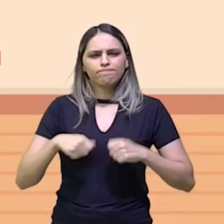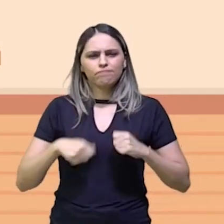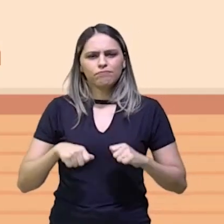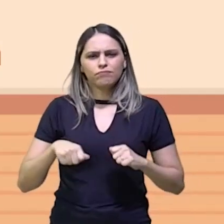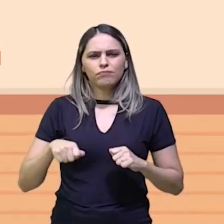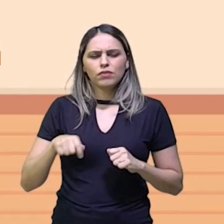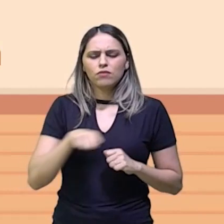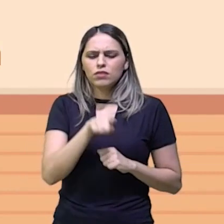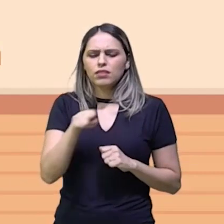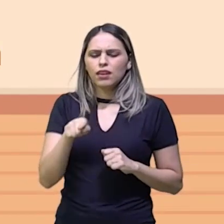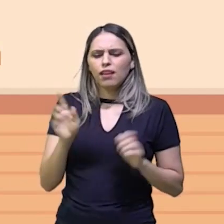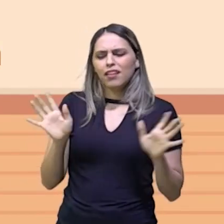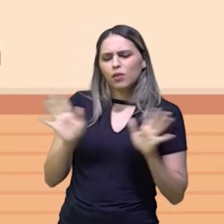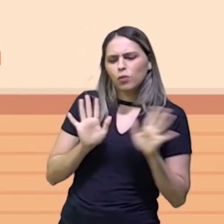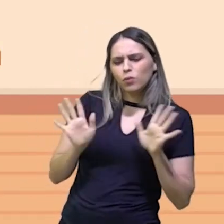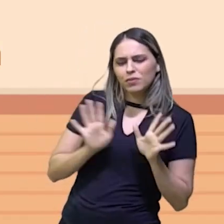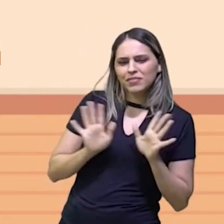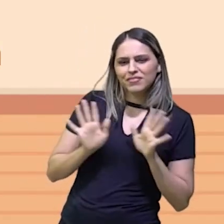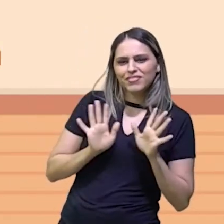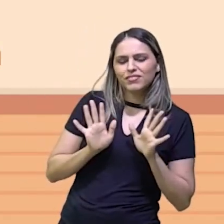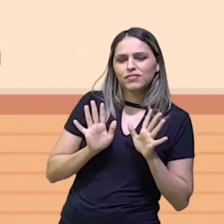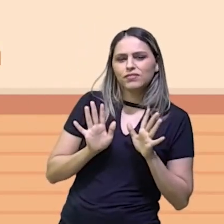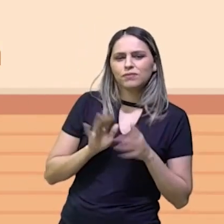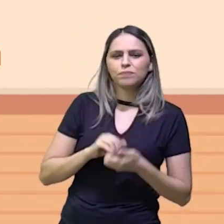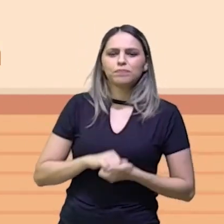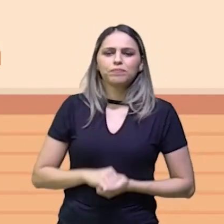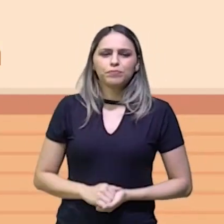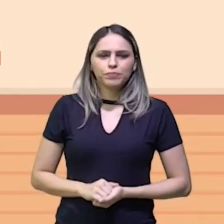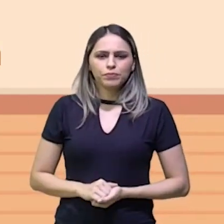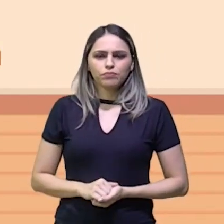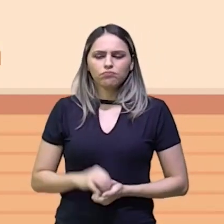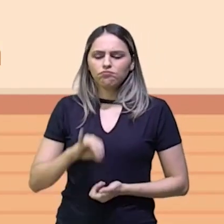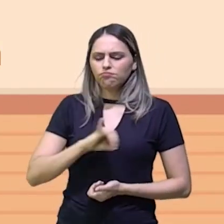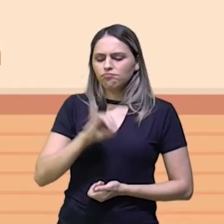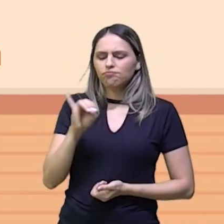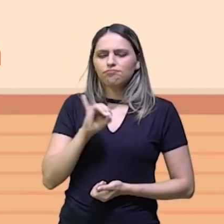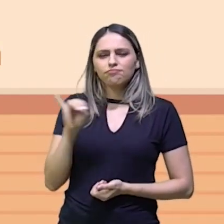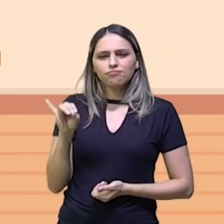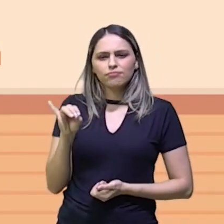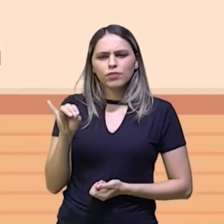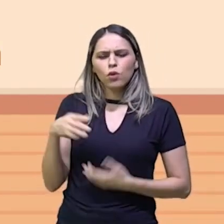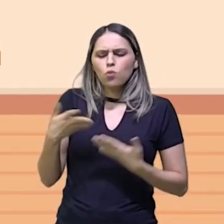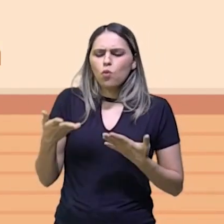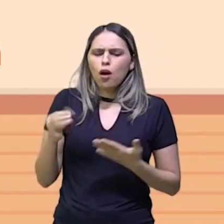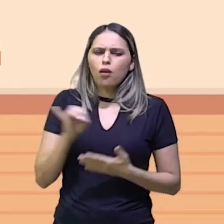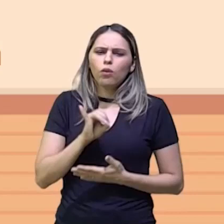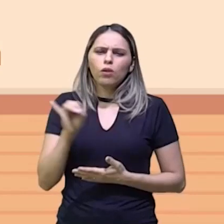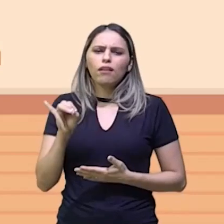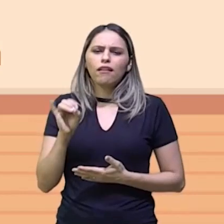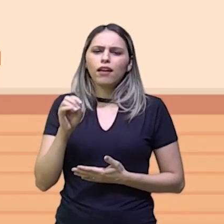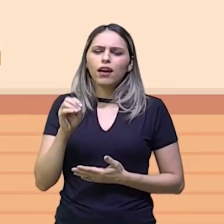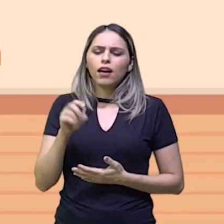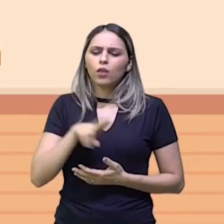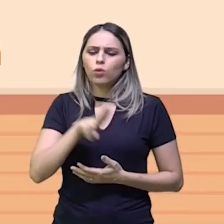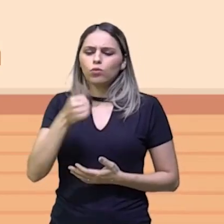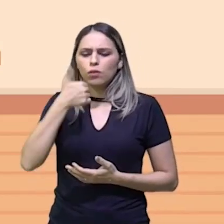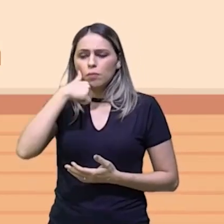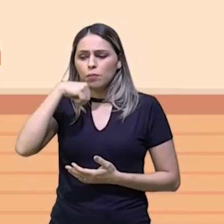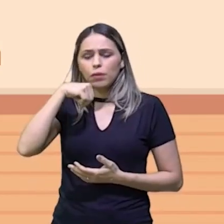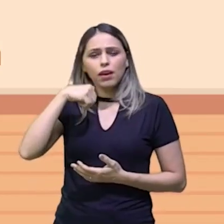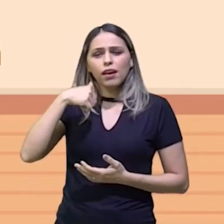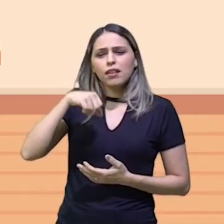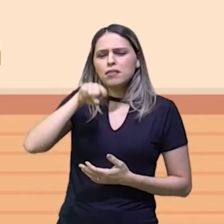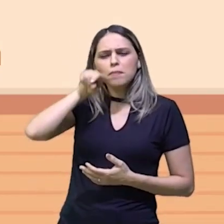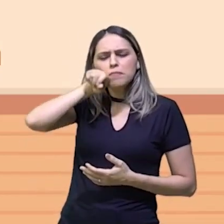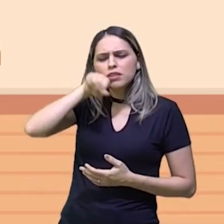sua apresentação, as suas boas-vindas. Quais são essas boas-vindas? É o nome da pessoa que você